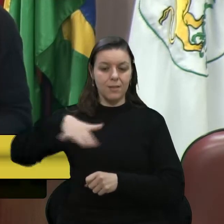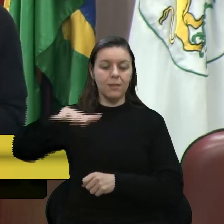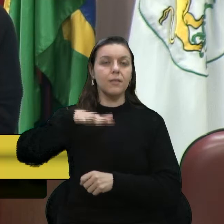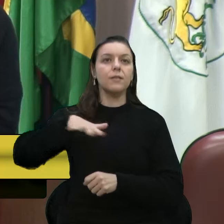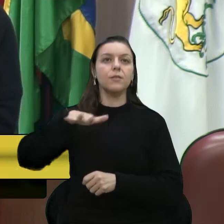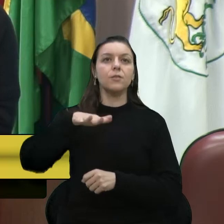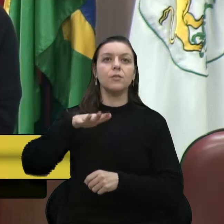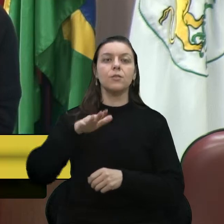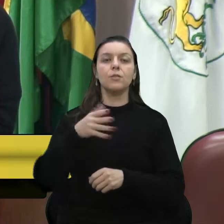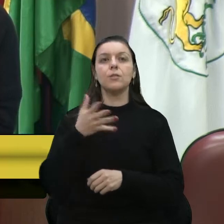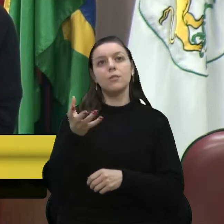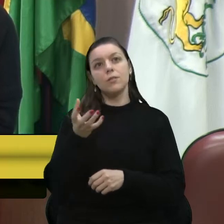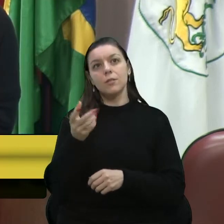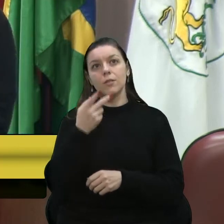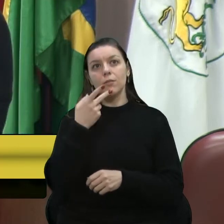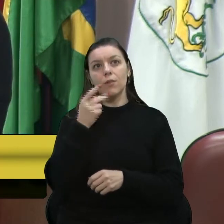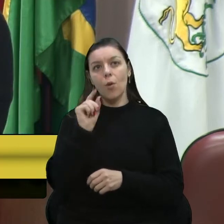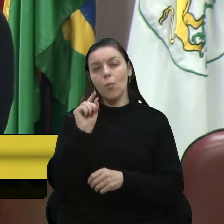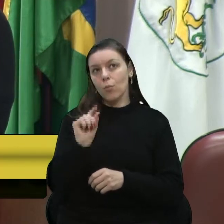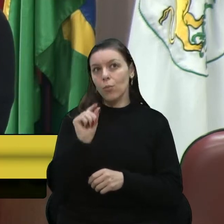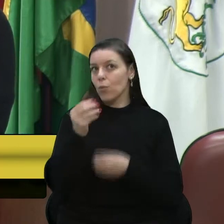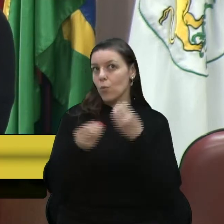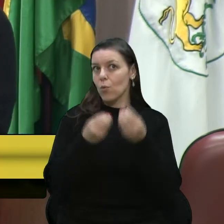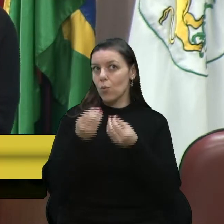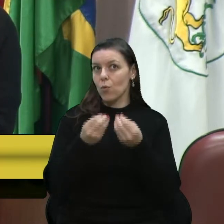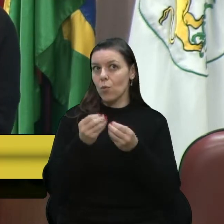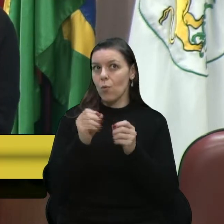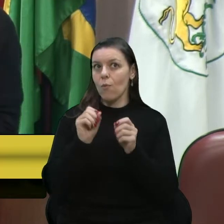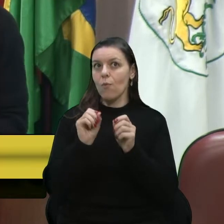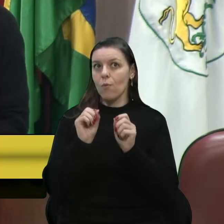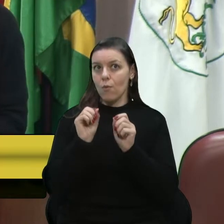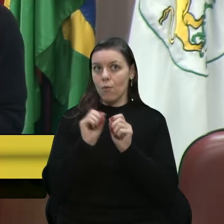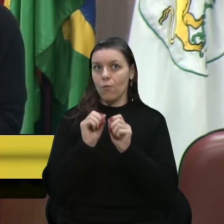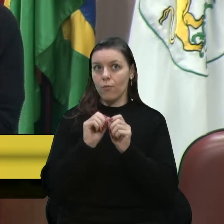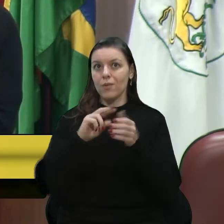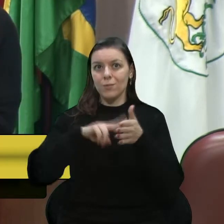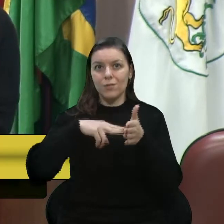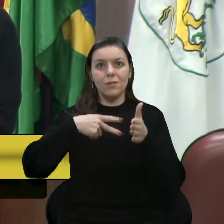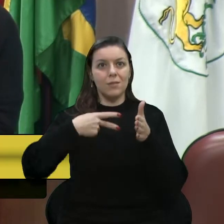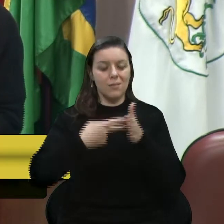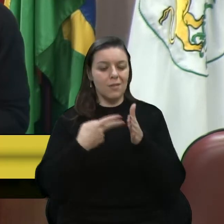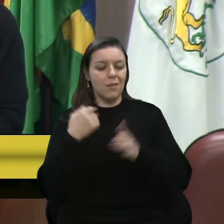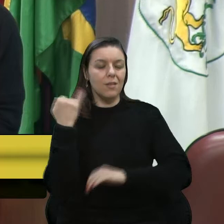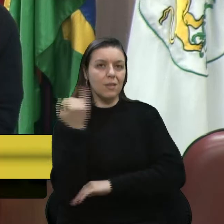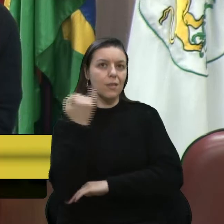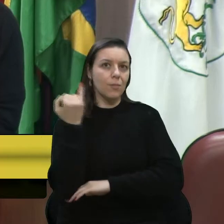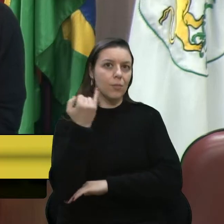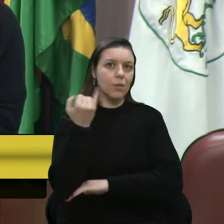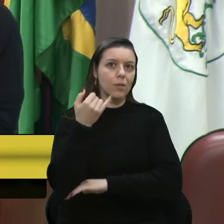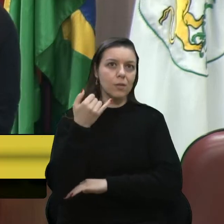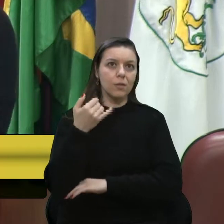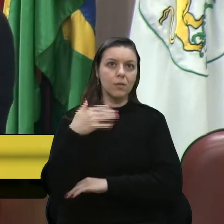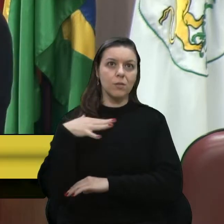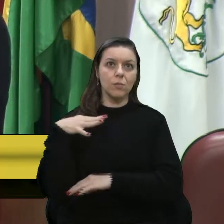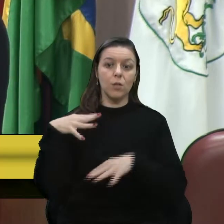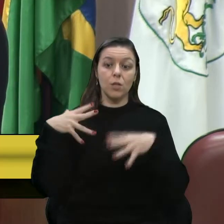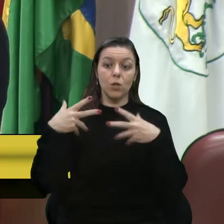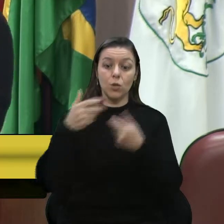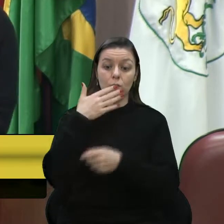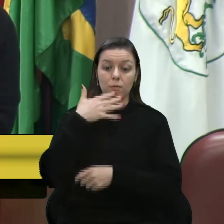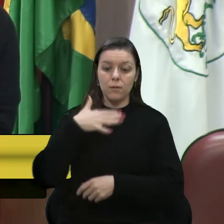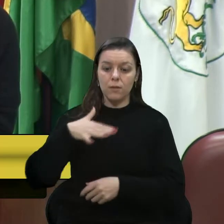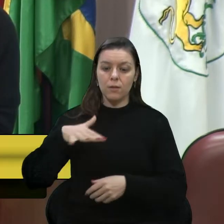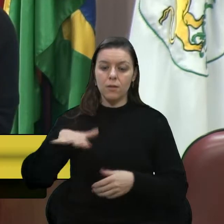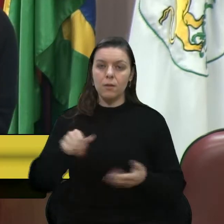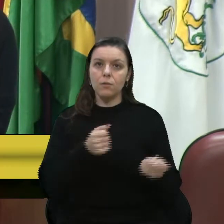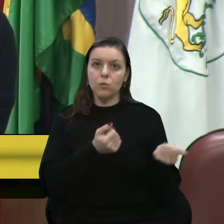e eu quero falar um pouquinho de como isso foi simbólico e como isso era importante para todas aquelas crianças e